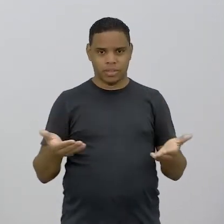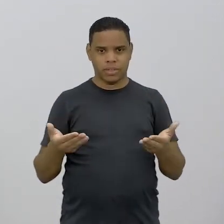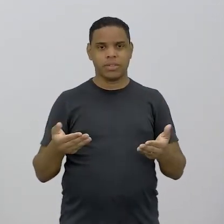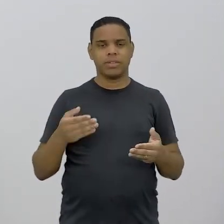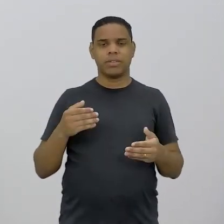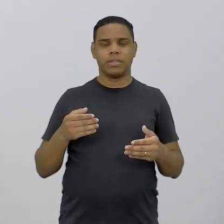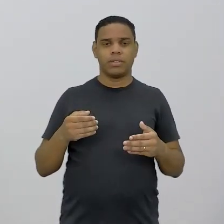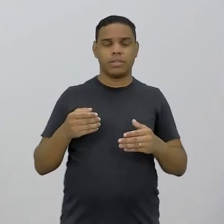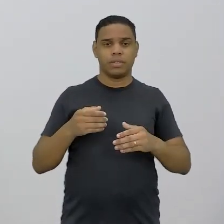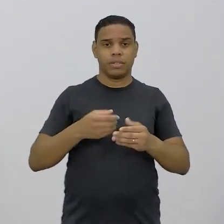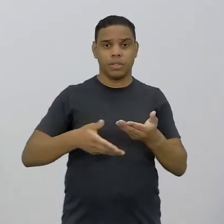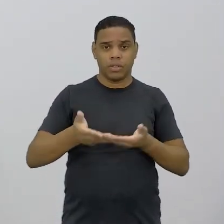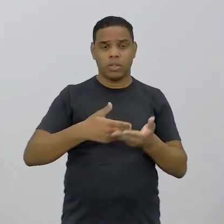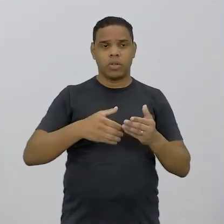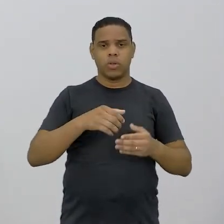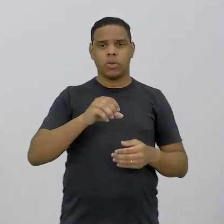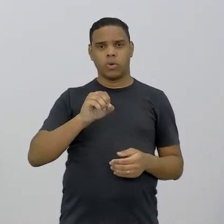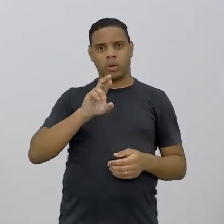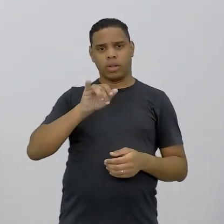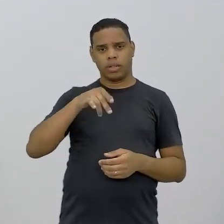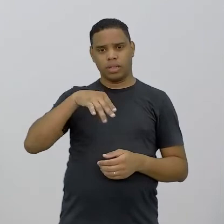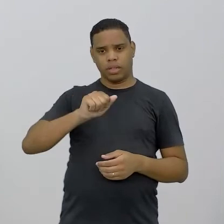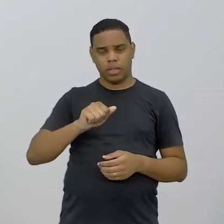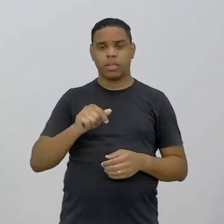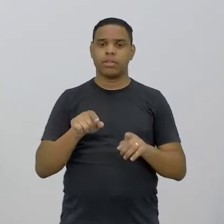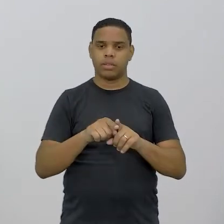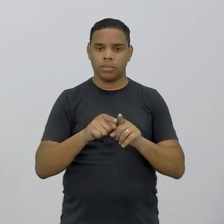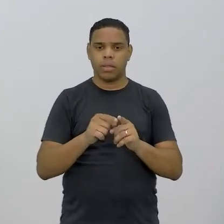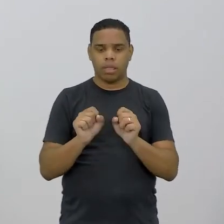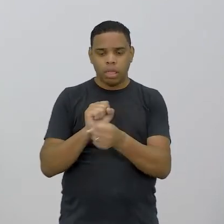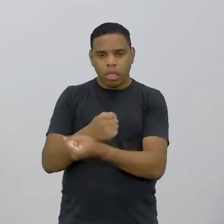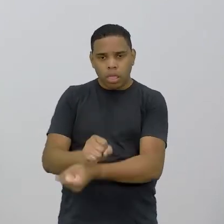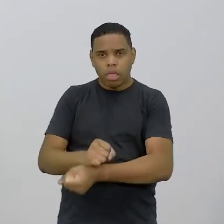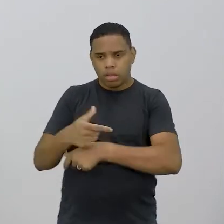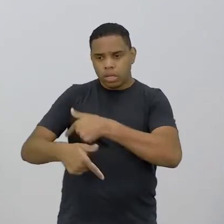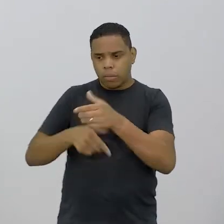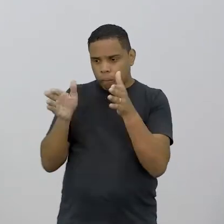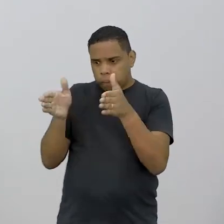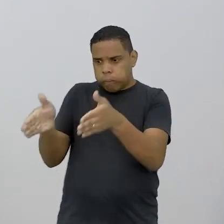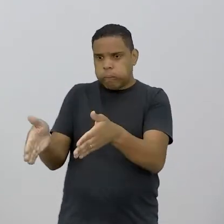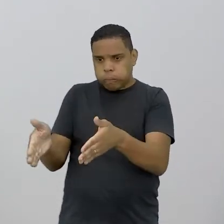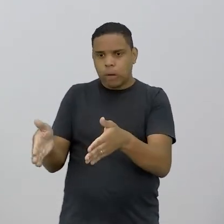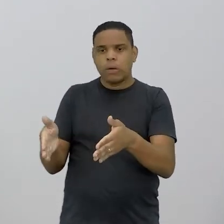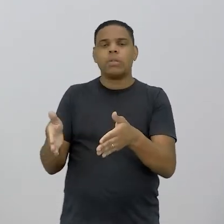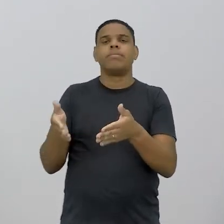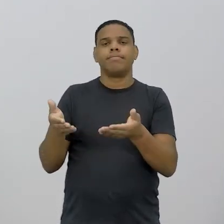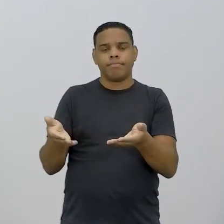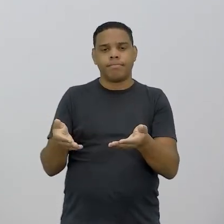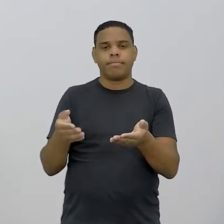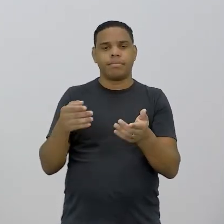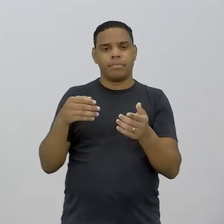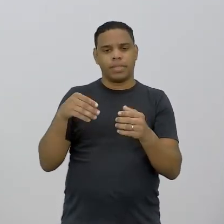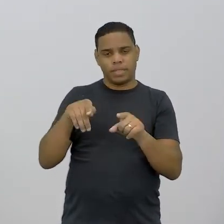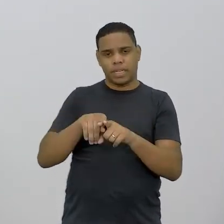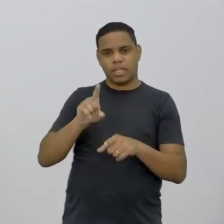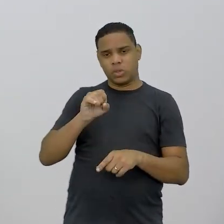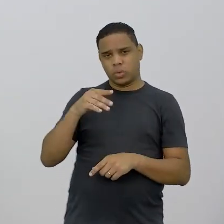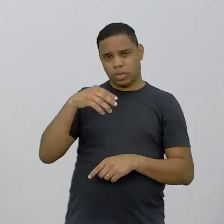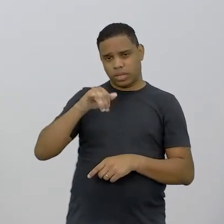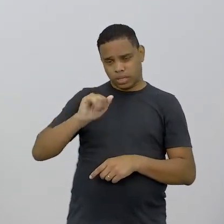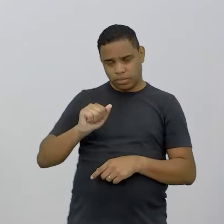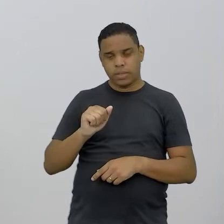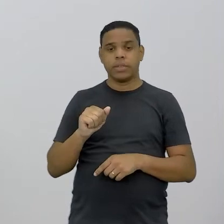são da solidariedade orgânica e da alienação, né? Que são respectivamente do Émile